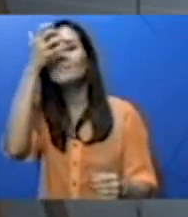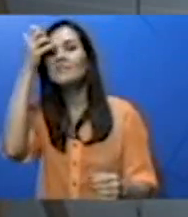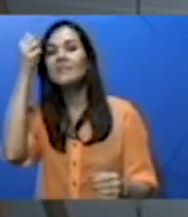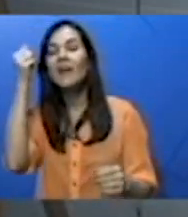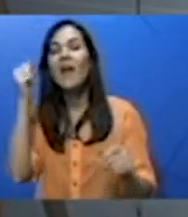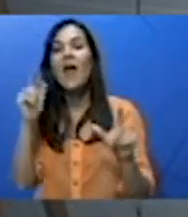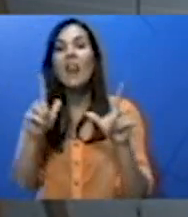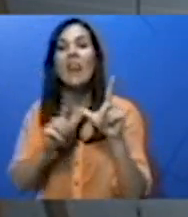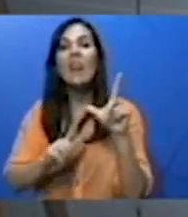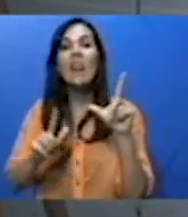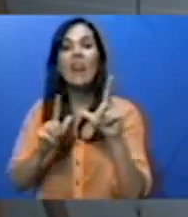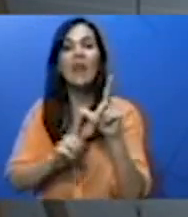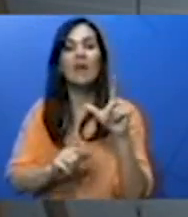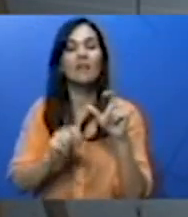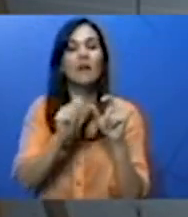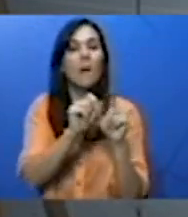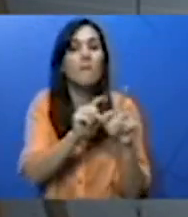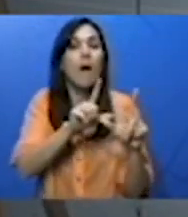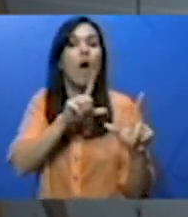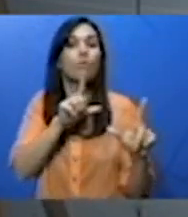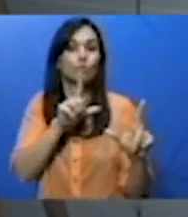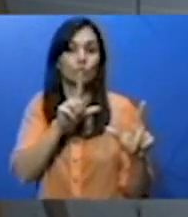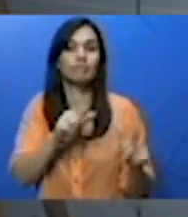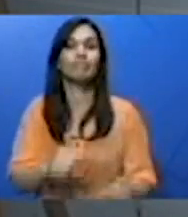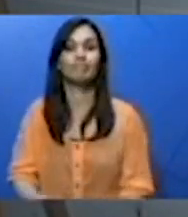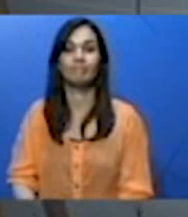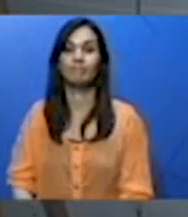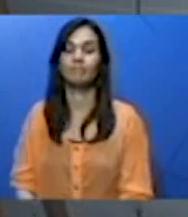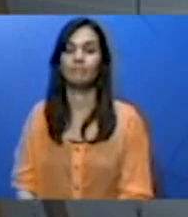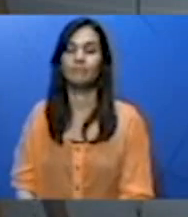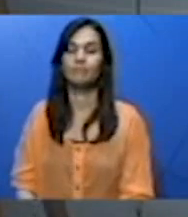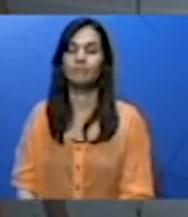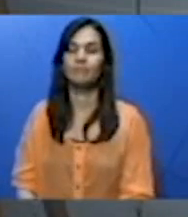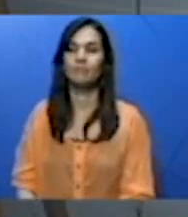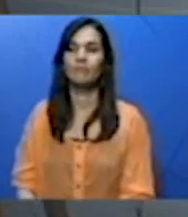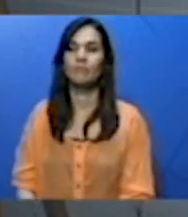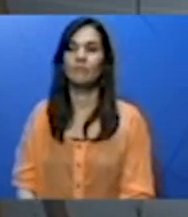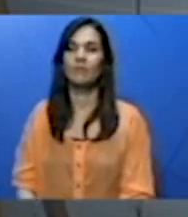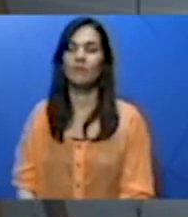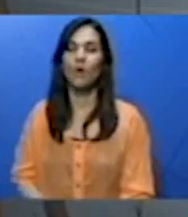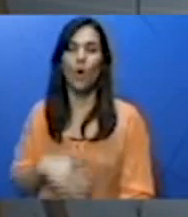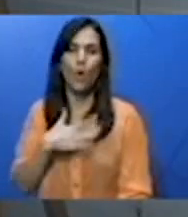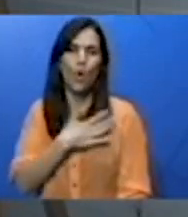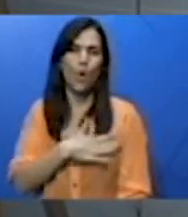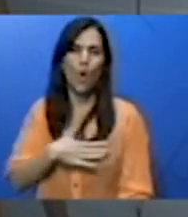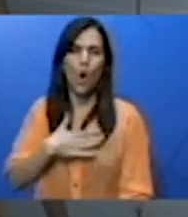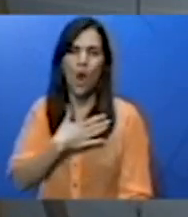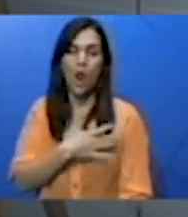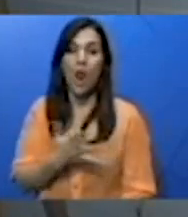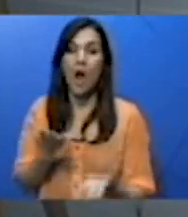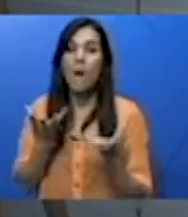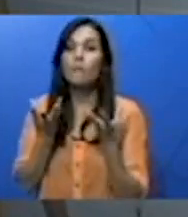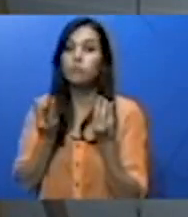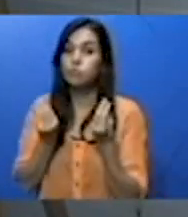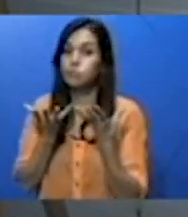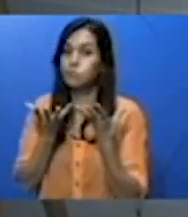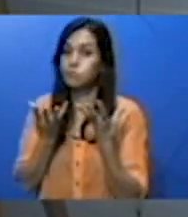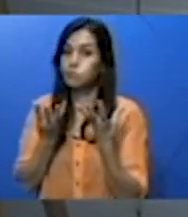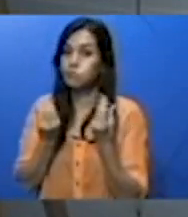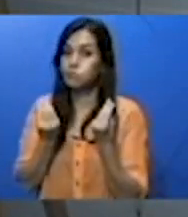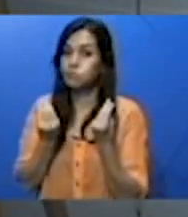uma linha aqui, tá? Porque é um poema. Gostamos, isso que como que é, Clarinha? Gostamos. Muito